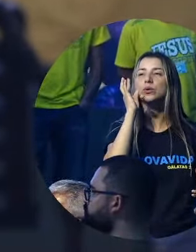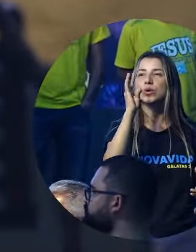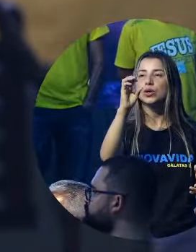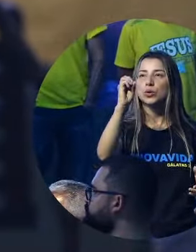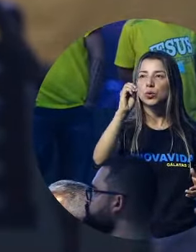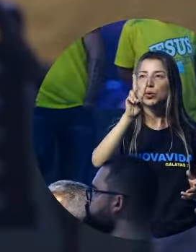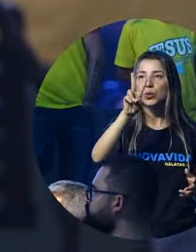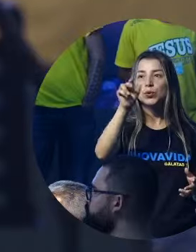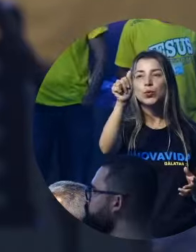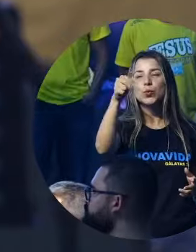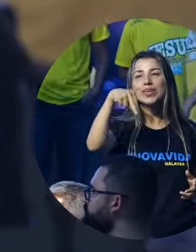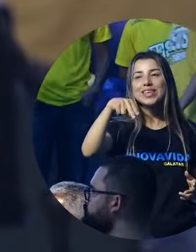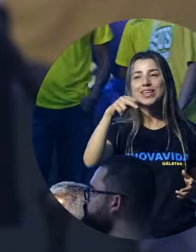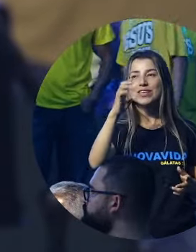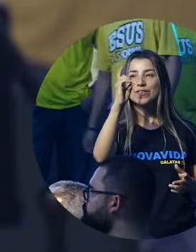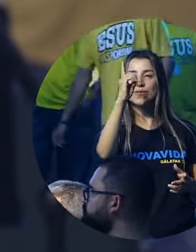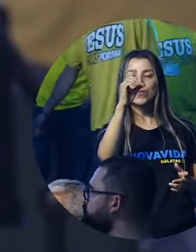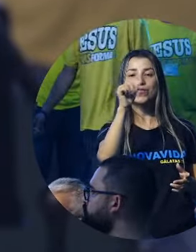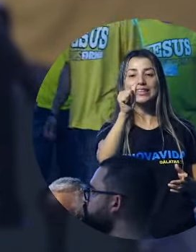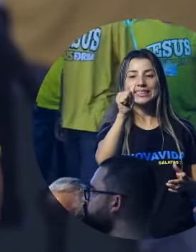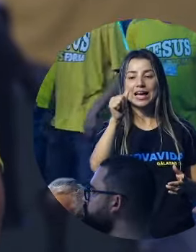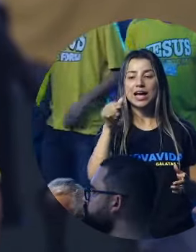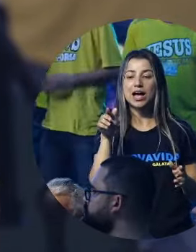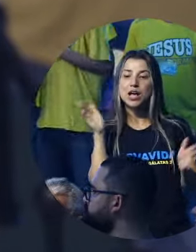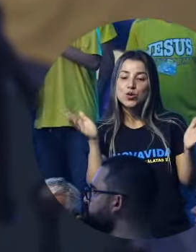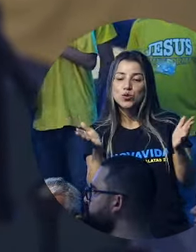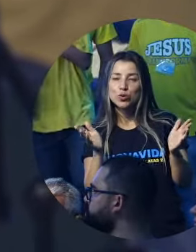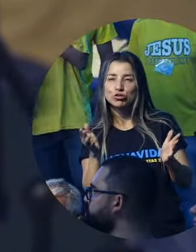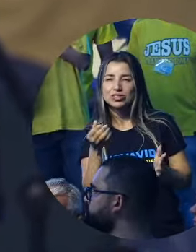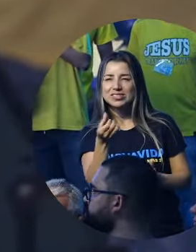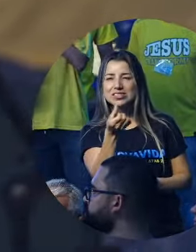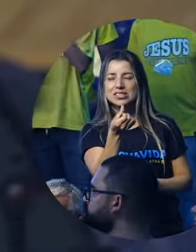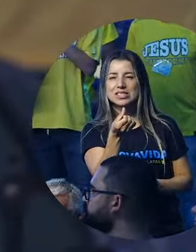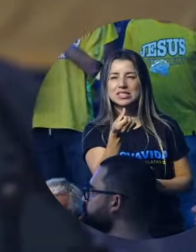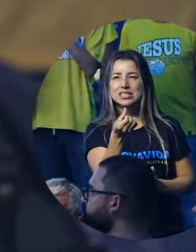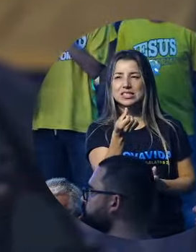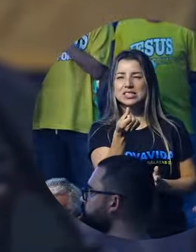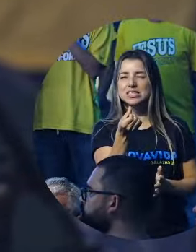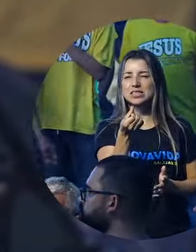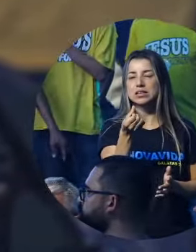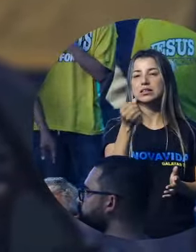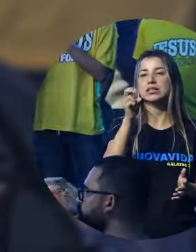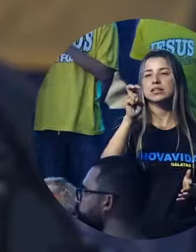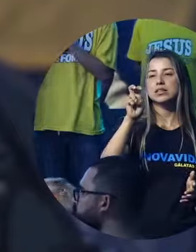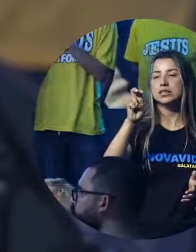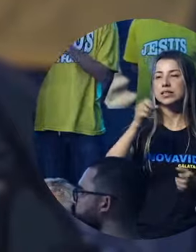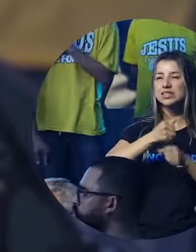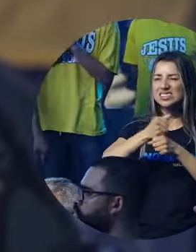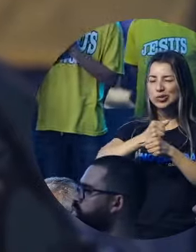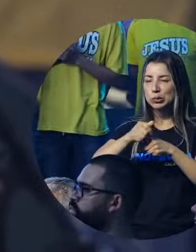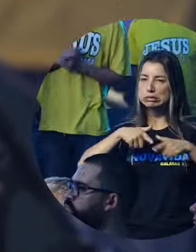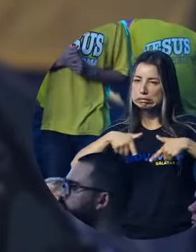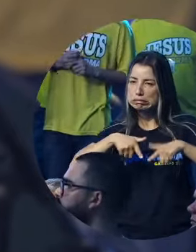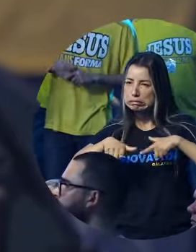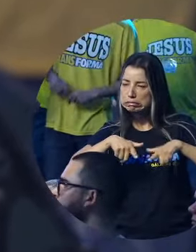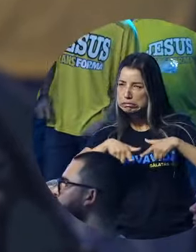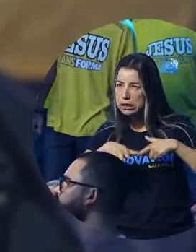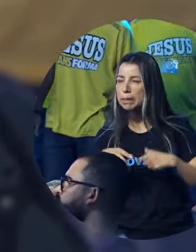completando 65 anos de trabalho missionário vinculado à Junta de Missões Nacionais. Os batistas brasileiros